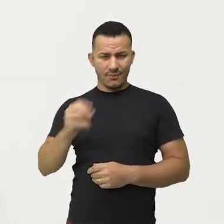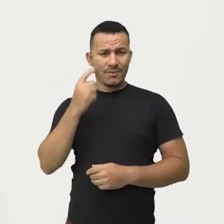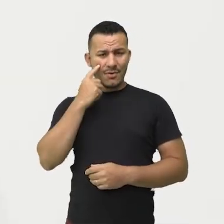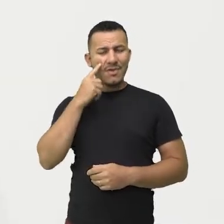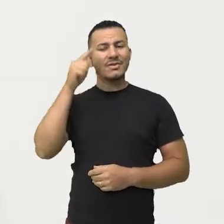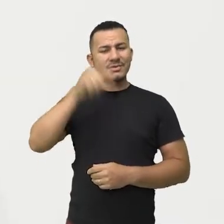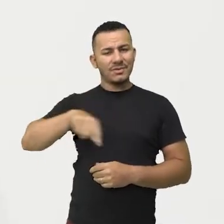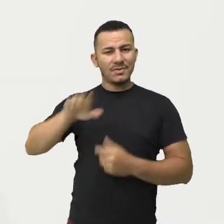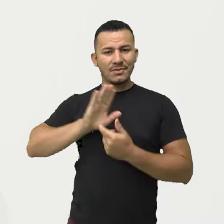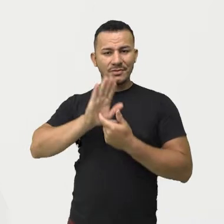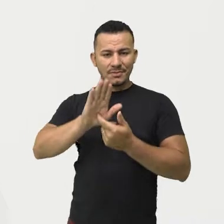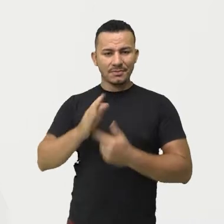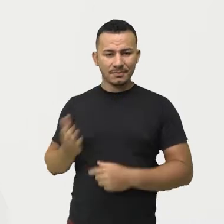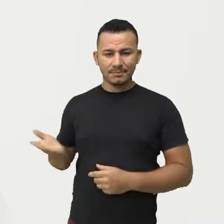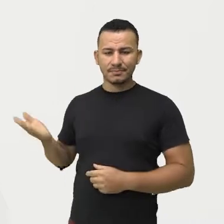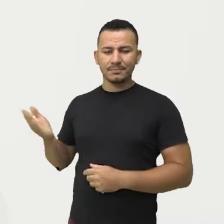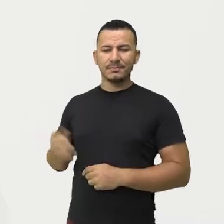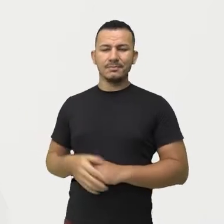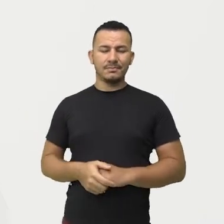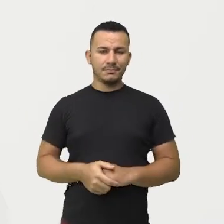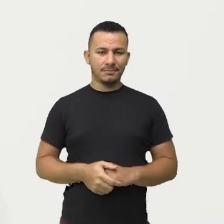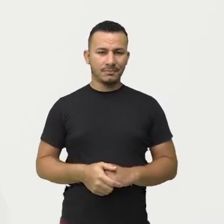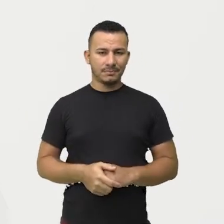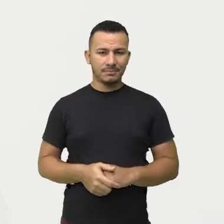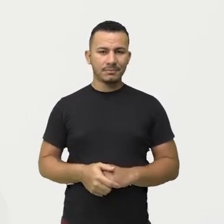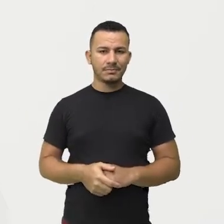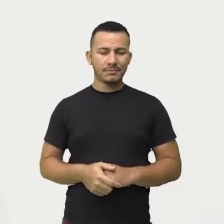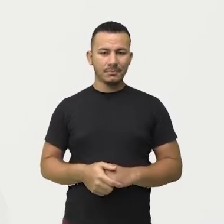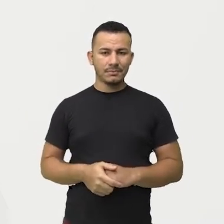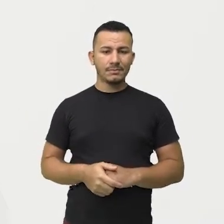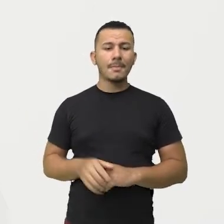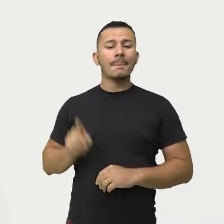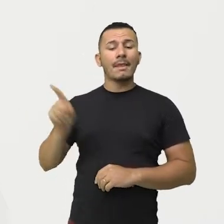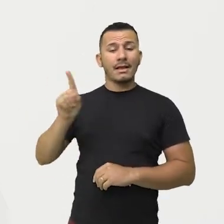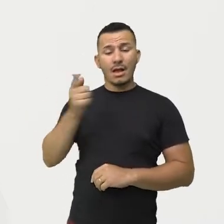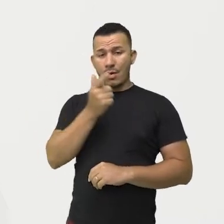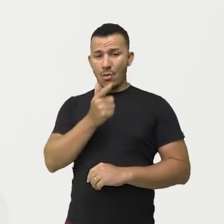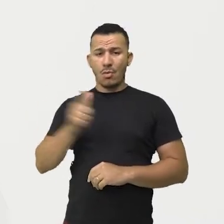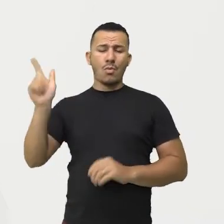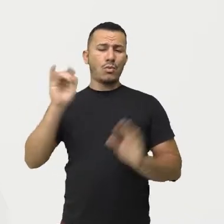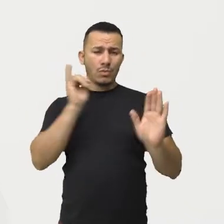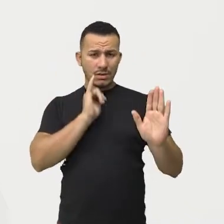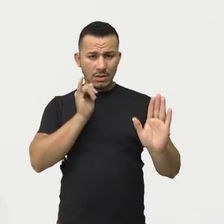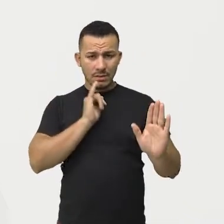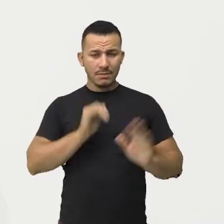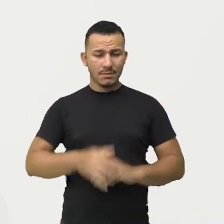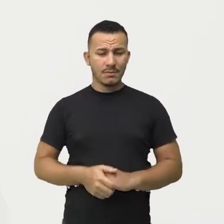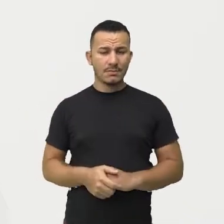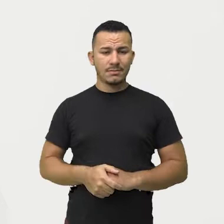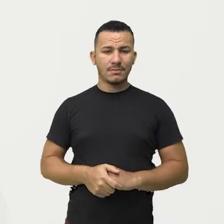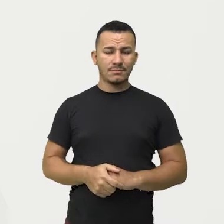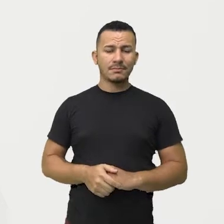olha só. Então agora, olha, vamos observar esse outro princípio.